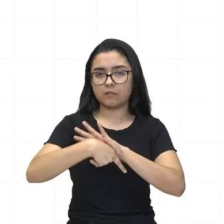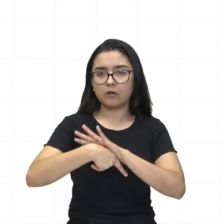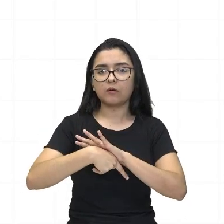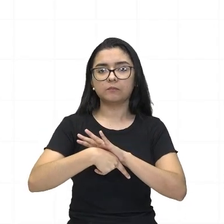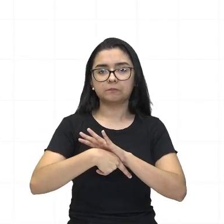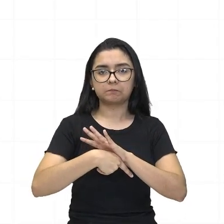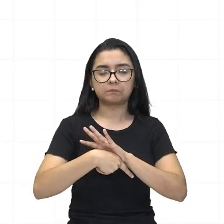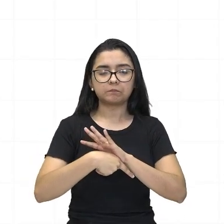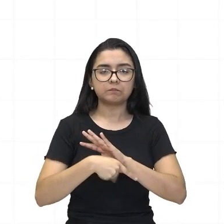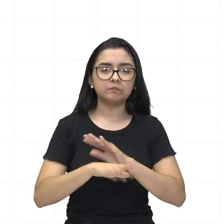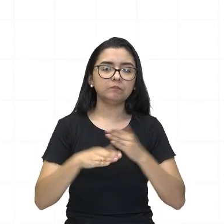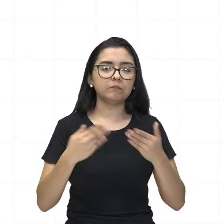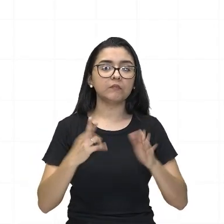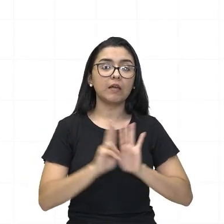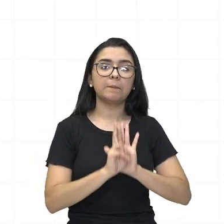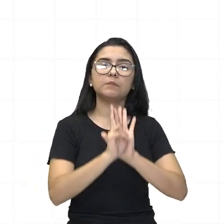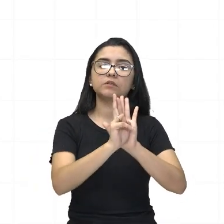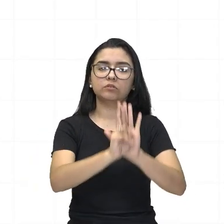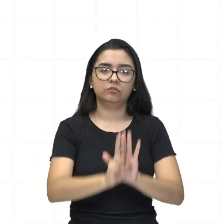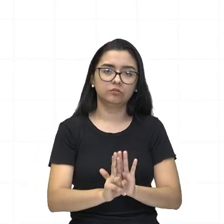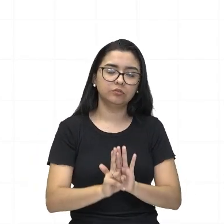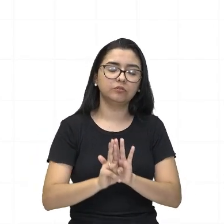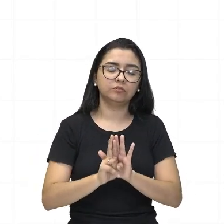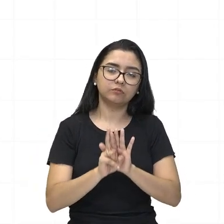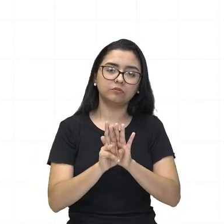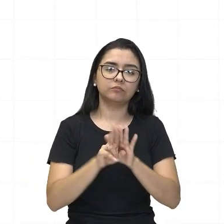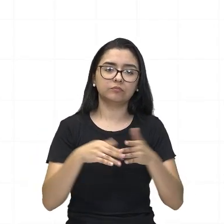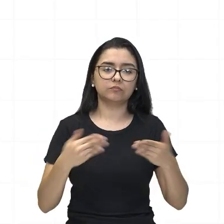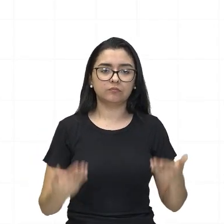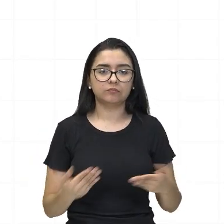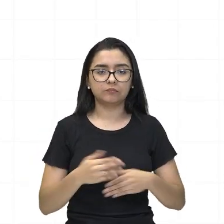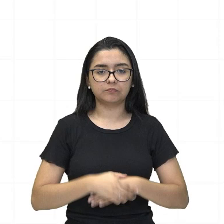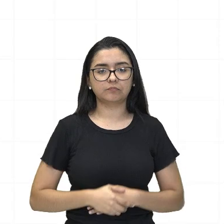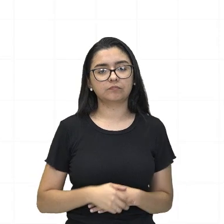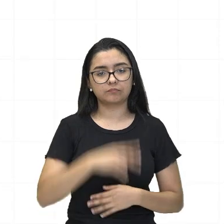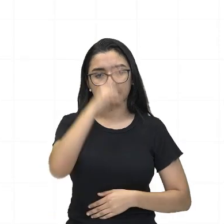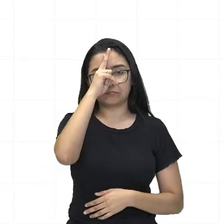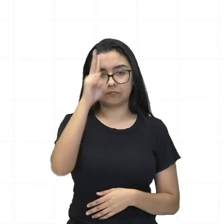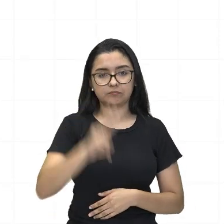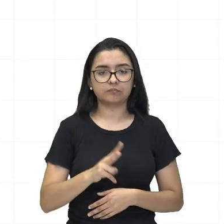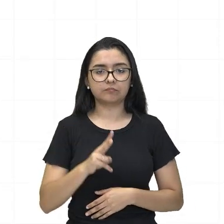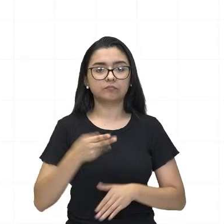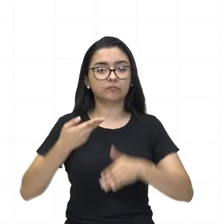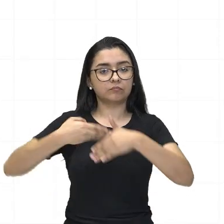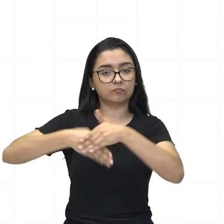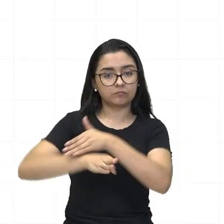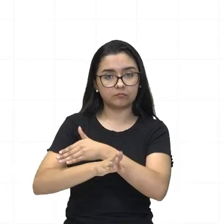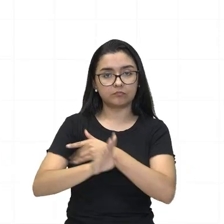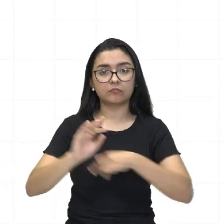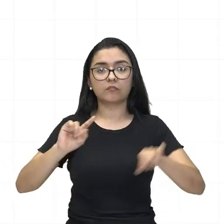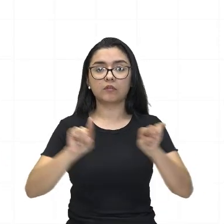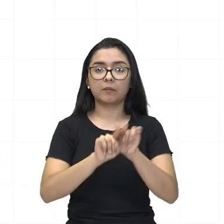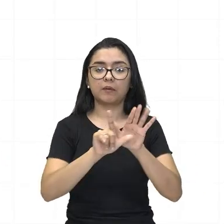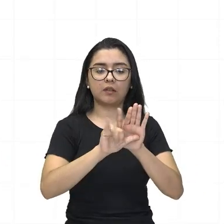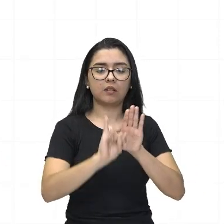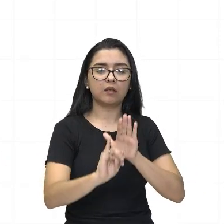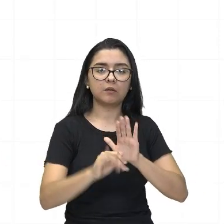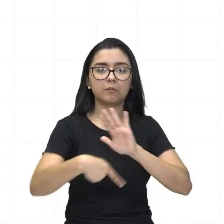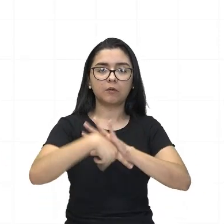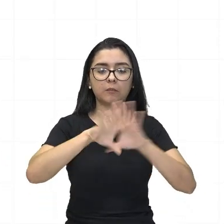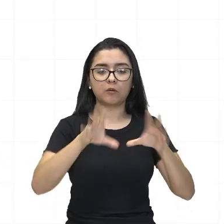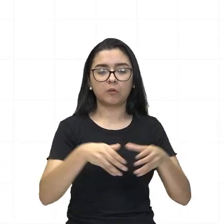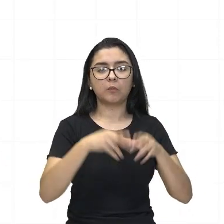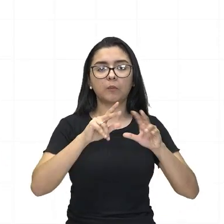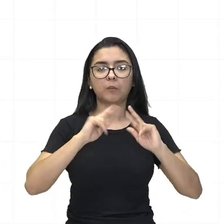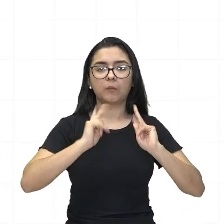interior, representativo, dado pela história, costumes ou leis do grupo